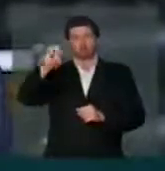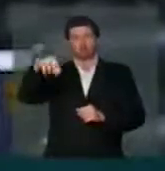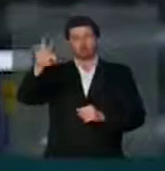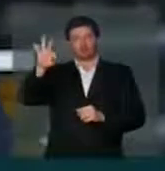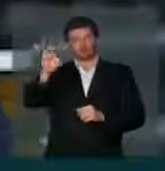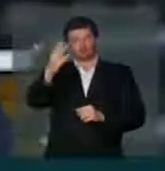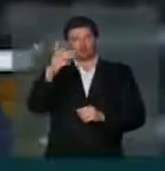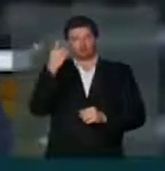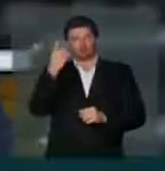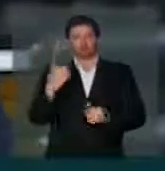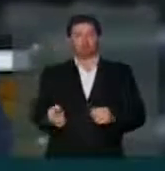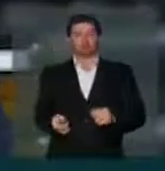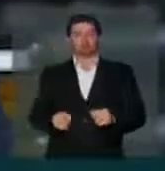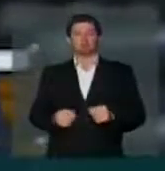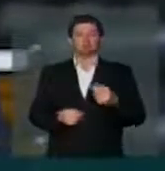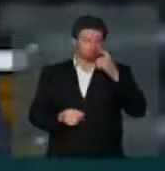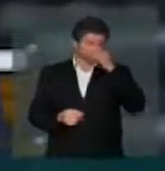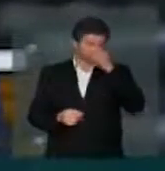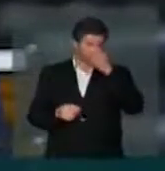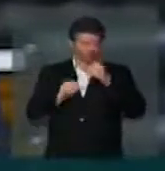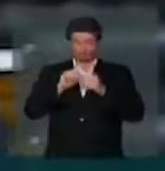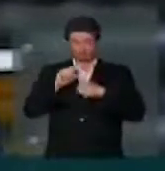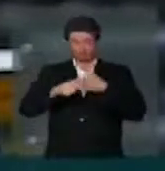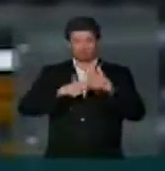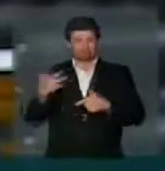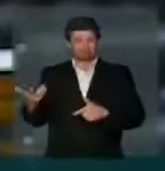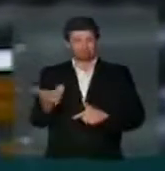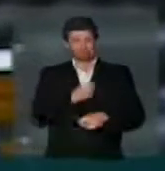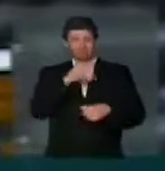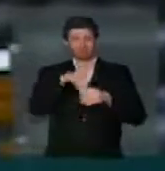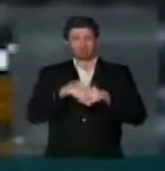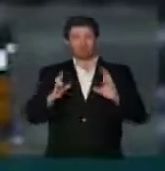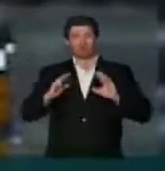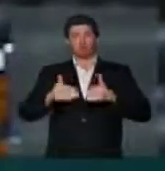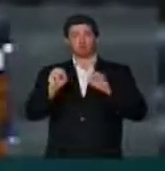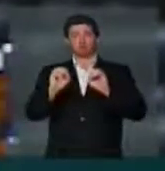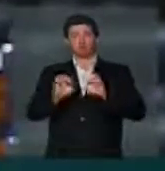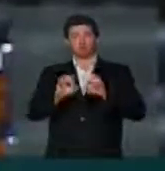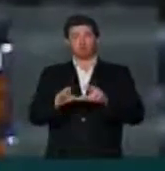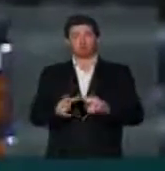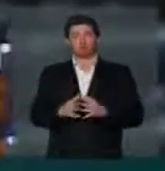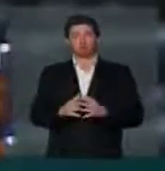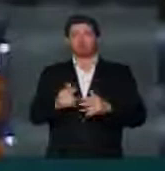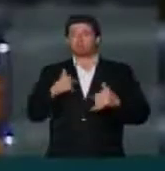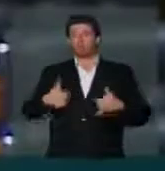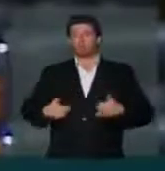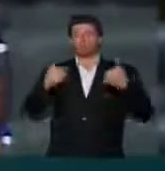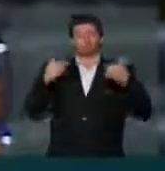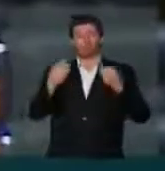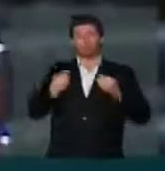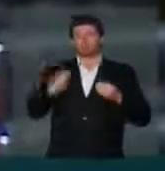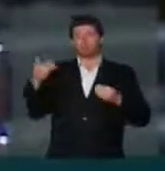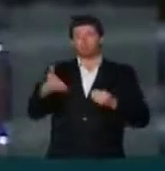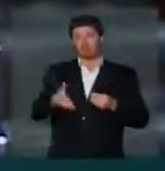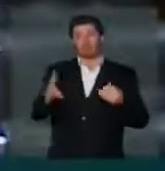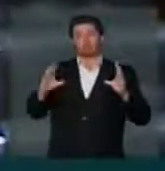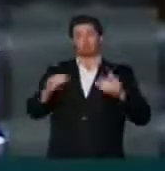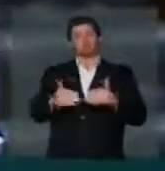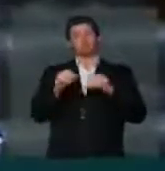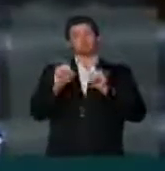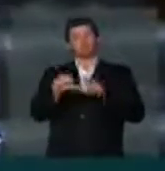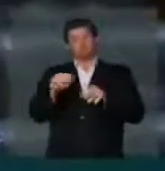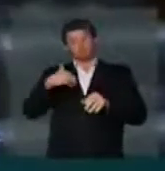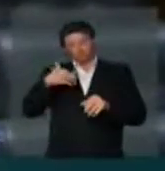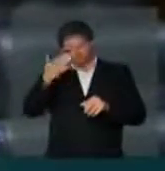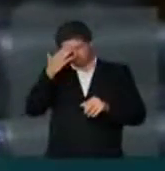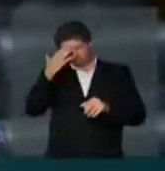Neto, que tem feito um grande trabalho na Comissão de Educação. Tenho orgulho de fazer parte da Comissão de Educação e